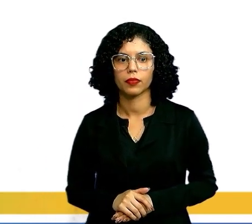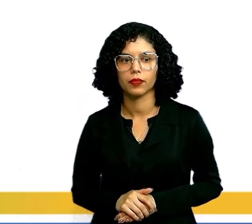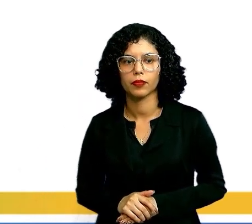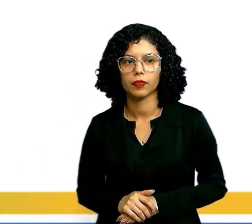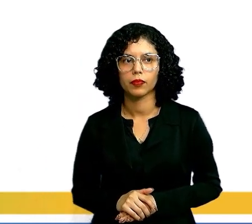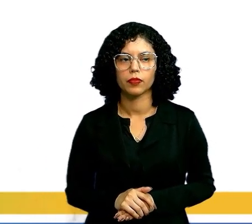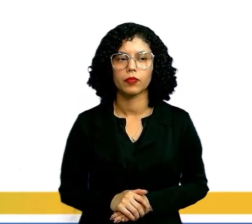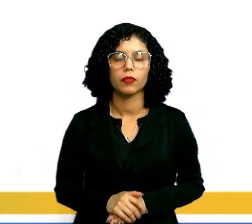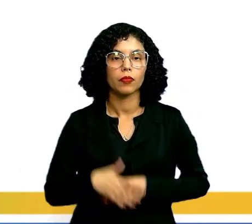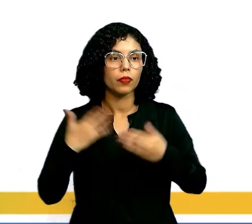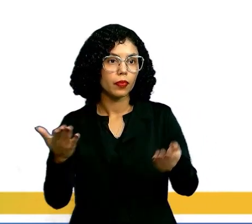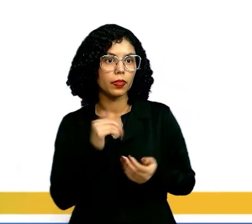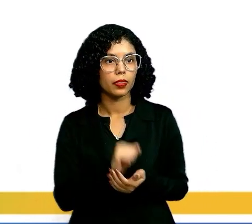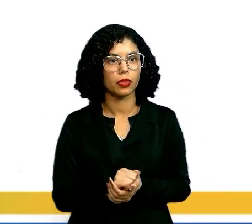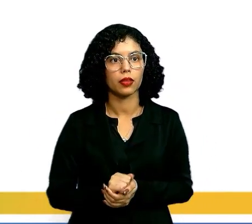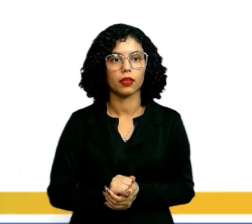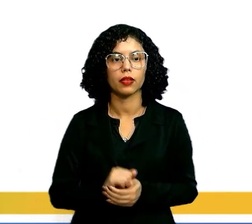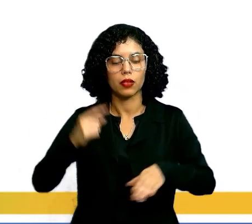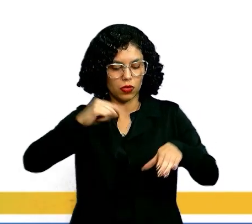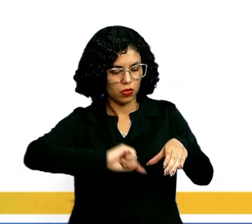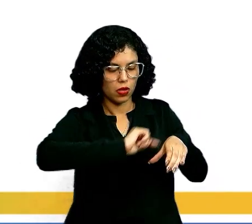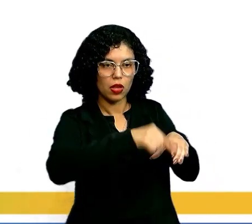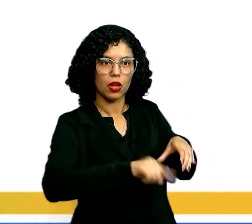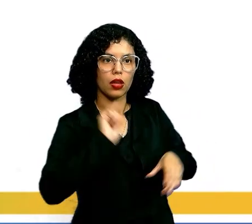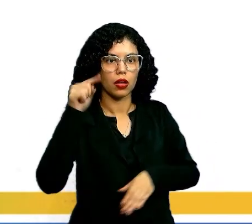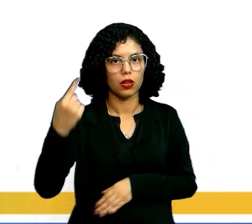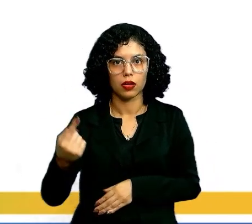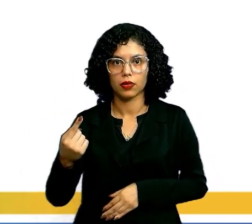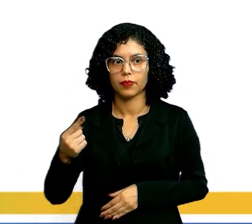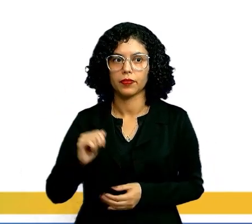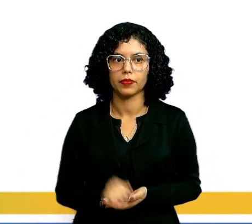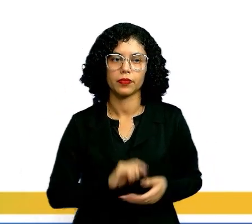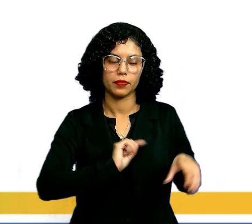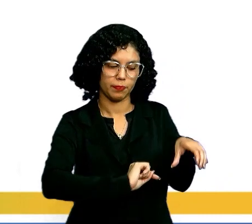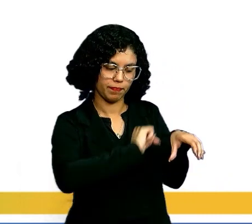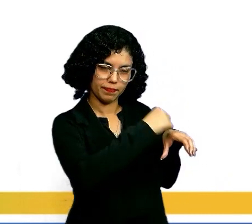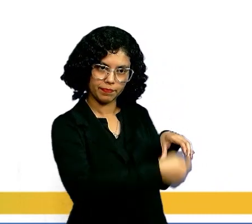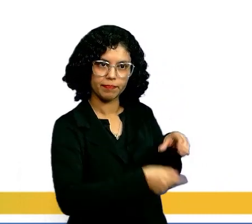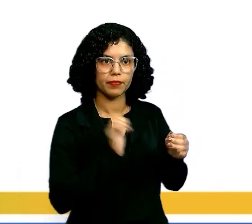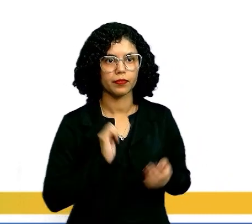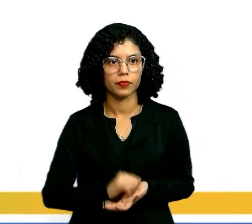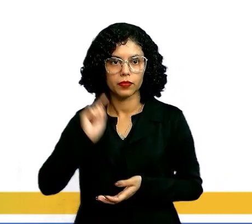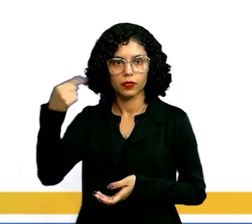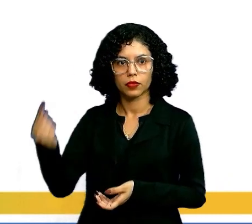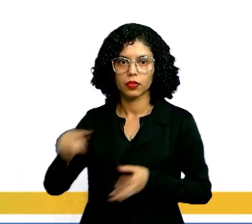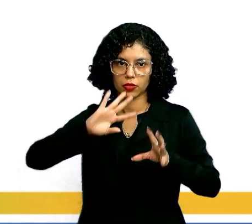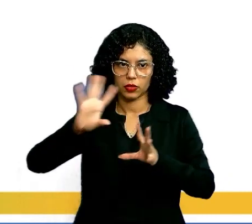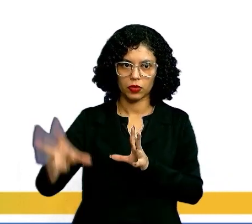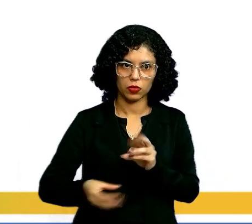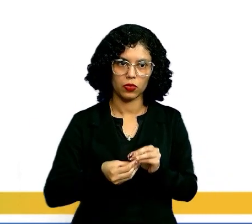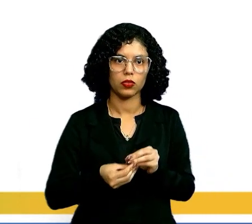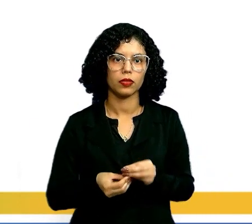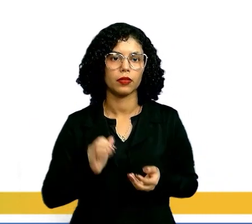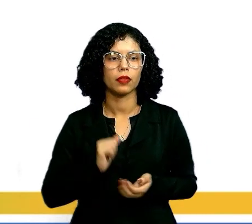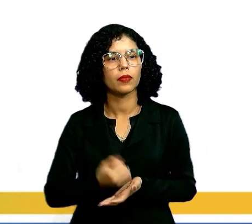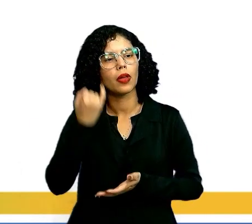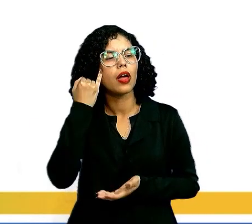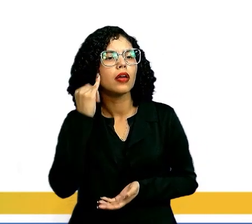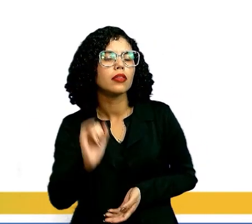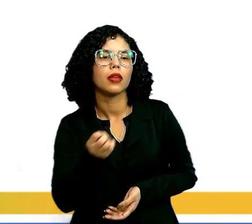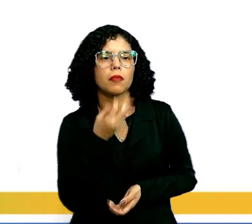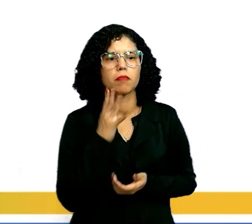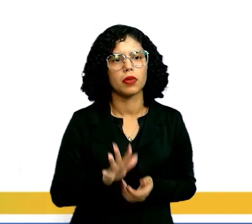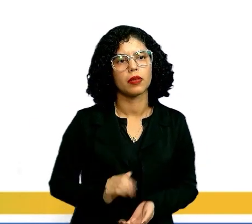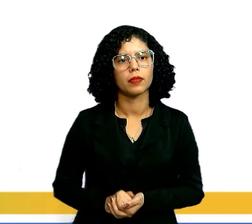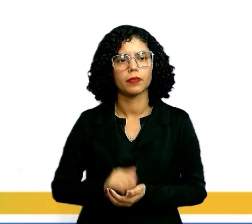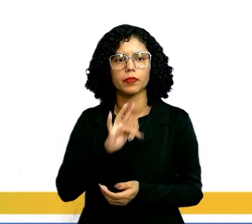a ele então na alegoria da caverna não da Carruagem mas da caverna após ter eh contemplado